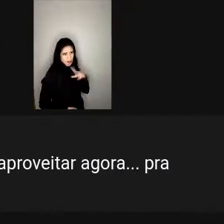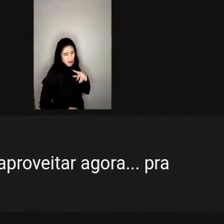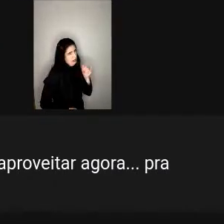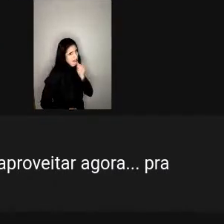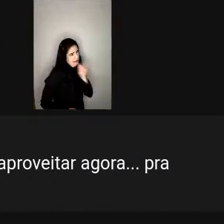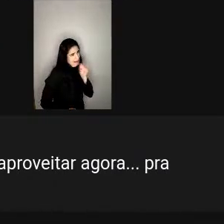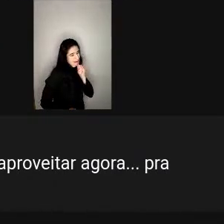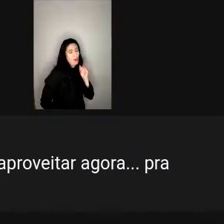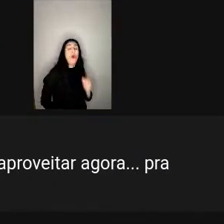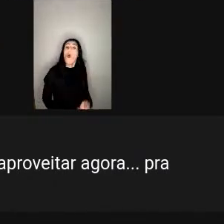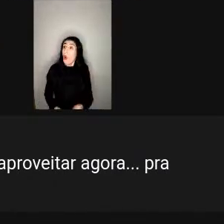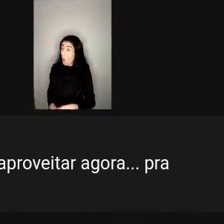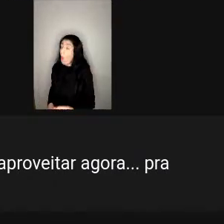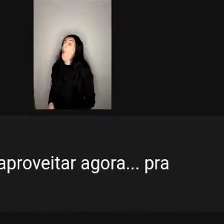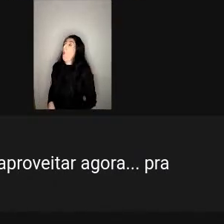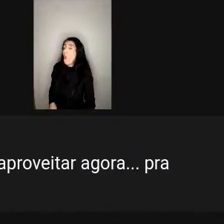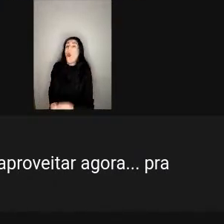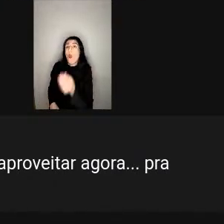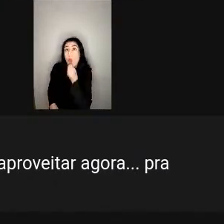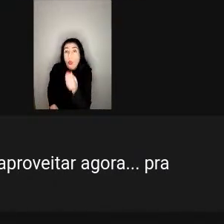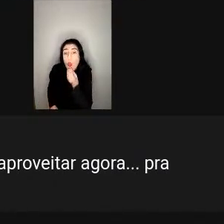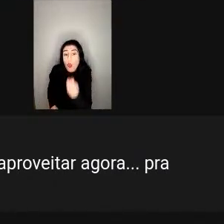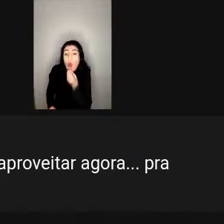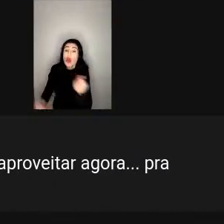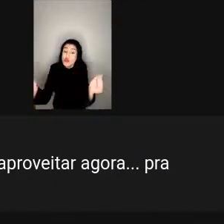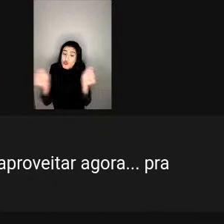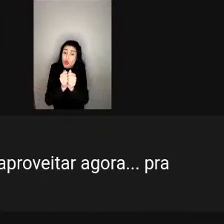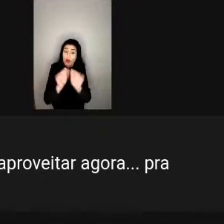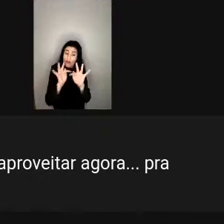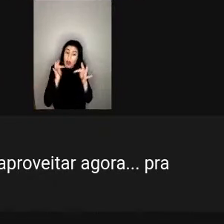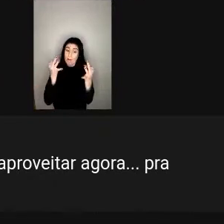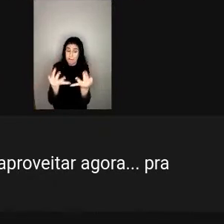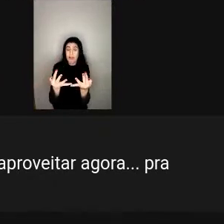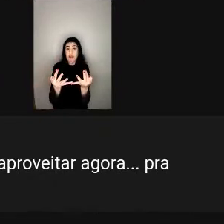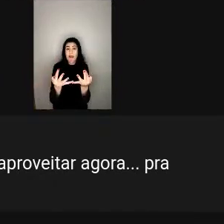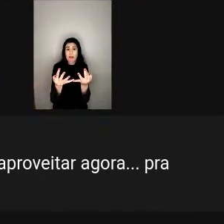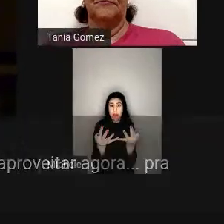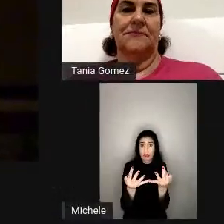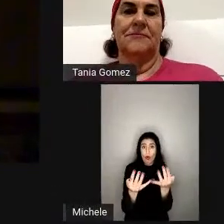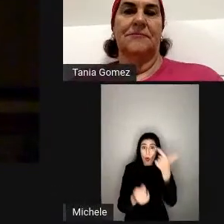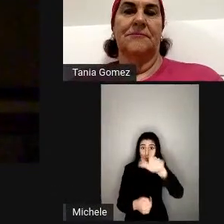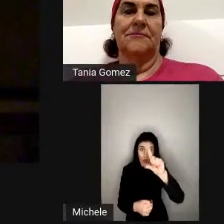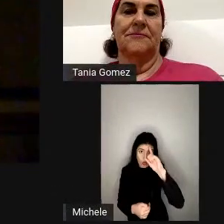oportunidade, vai, converse com sua família, traga alguém junto da próxima vez. Então, esse tipo